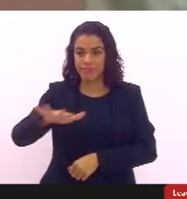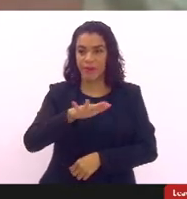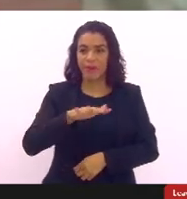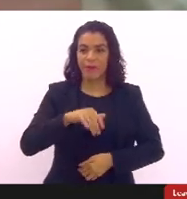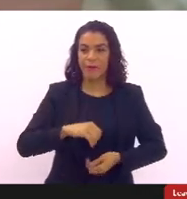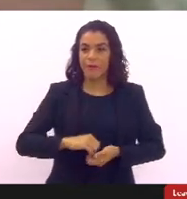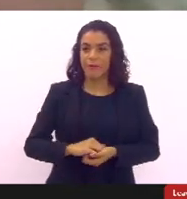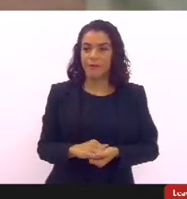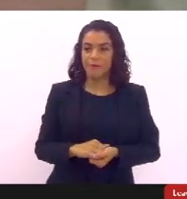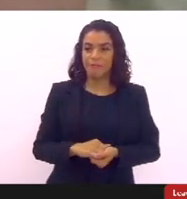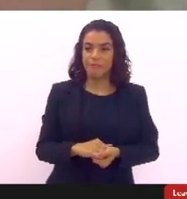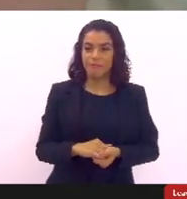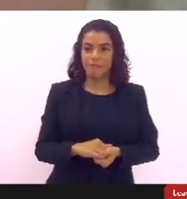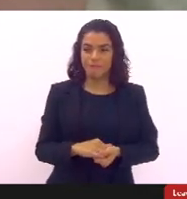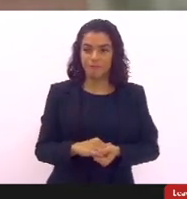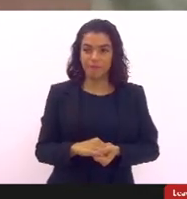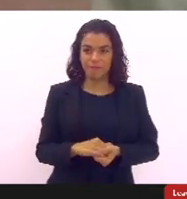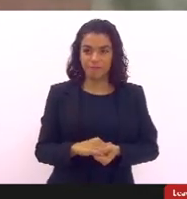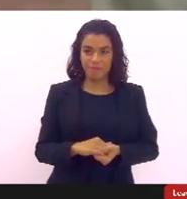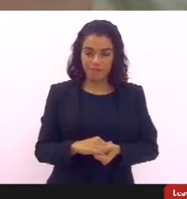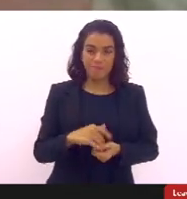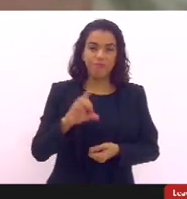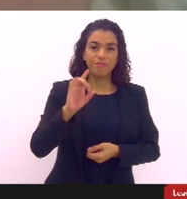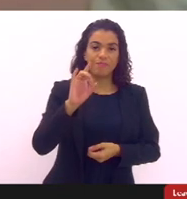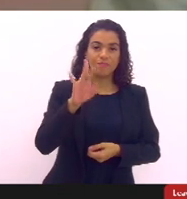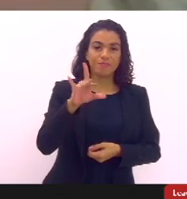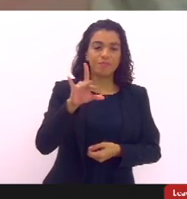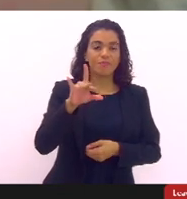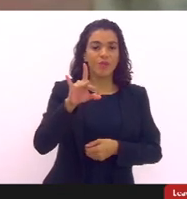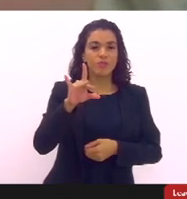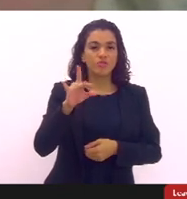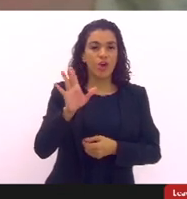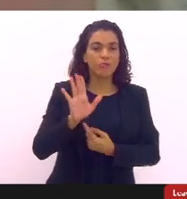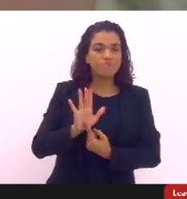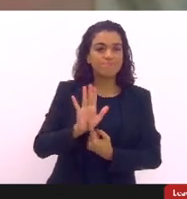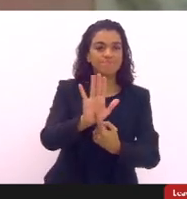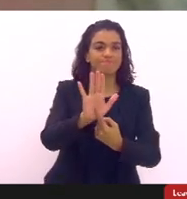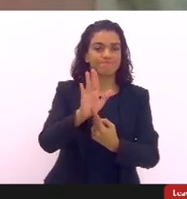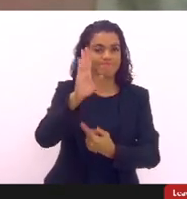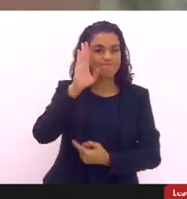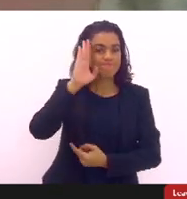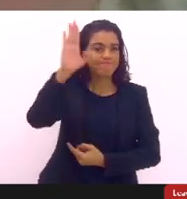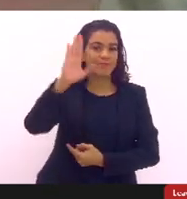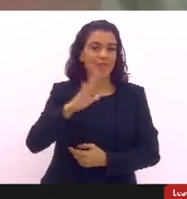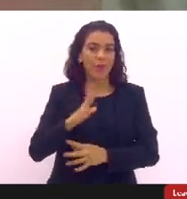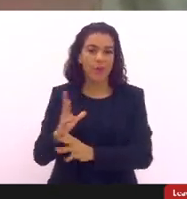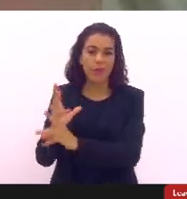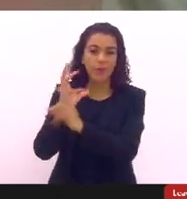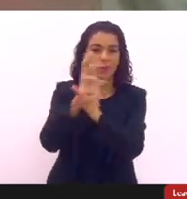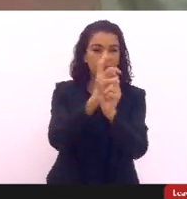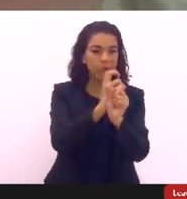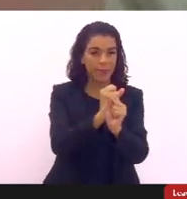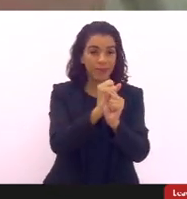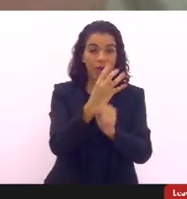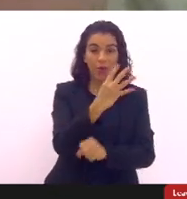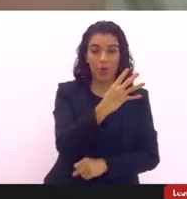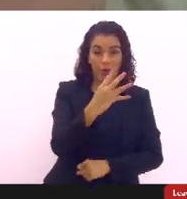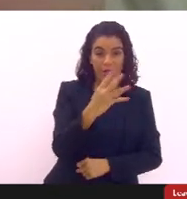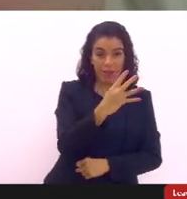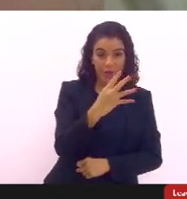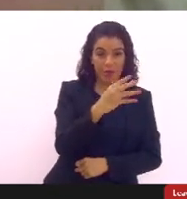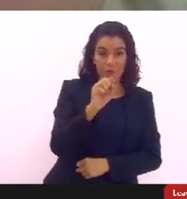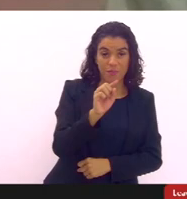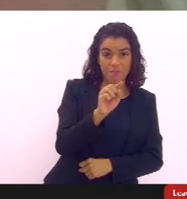intersetorialidade. Aqui a gente só acha importante lembrar, né, que existe um quantitativo hoje de 44